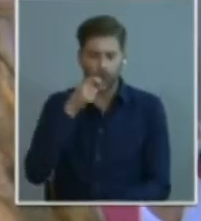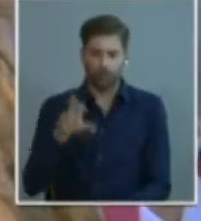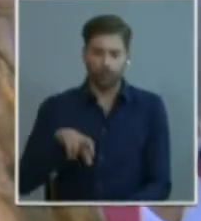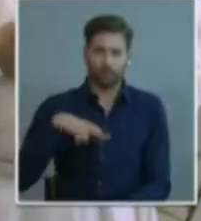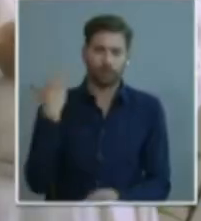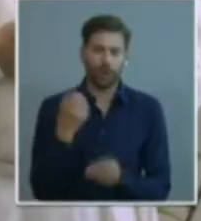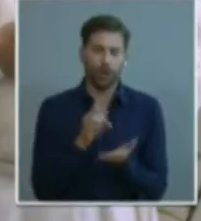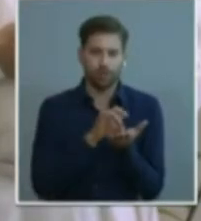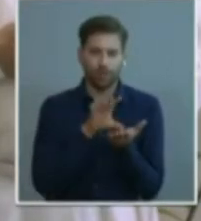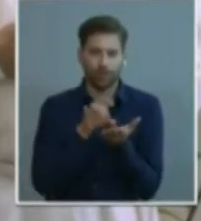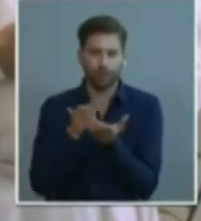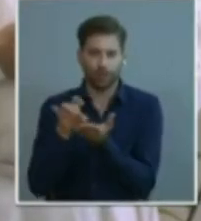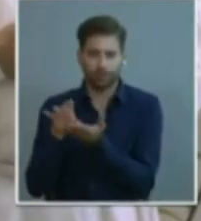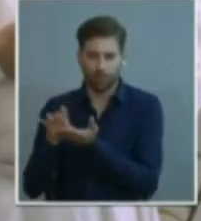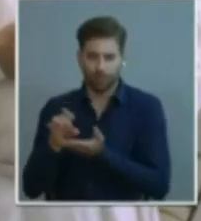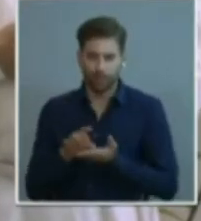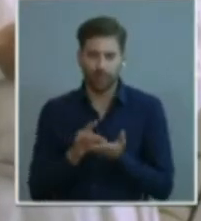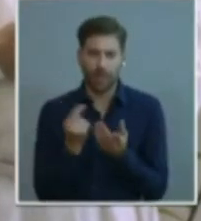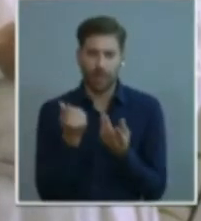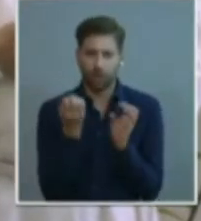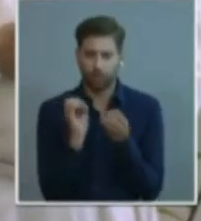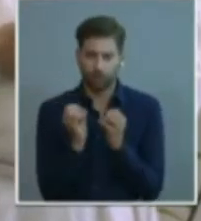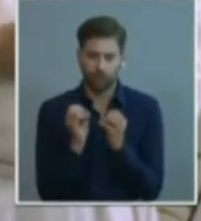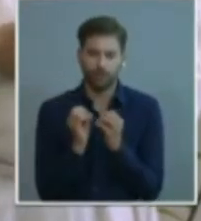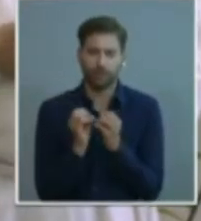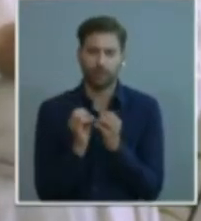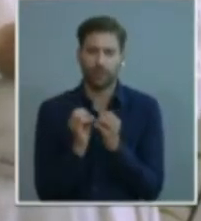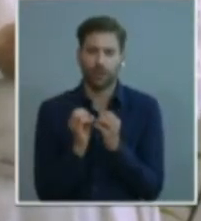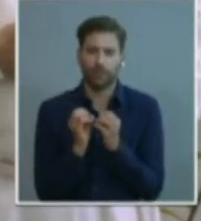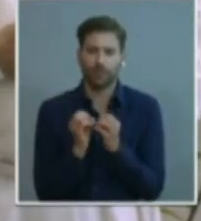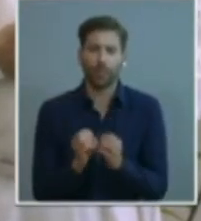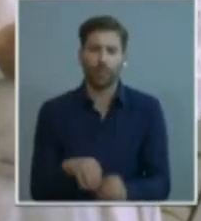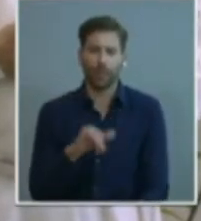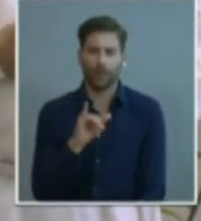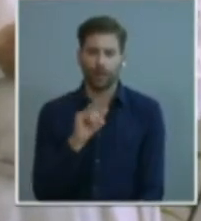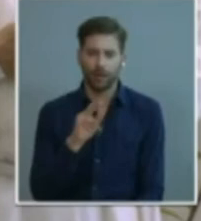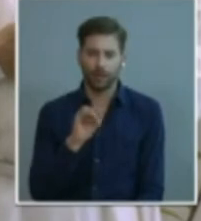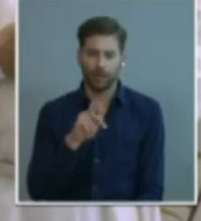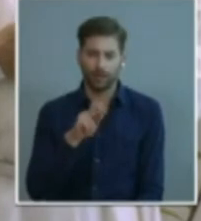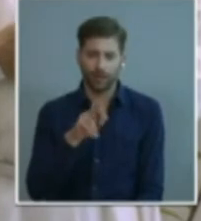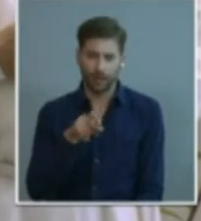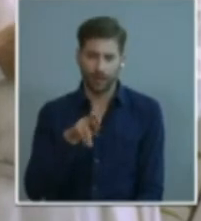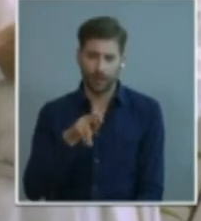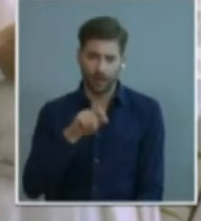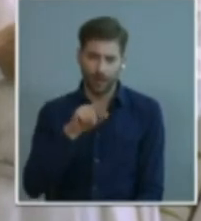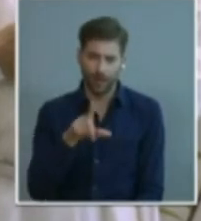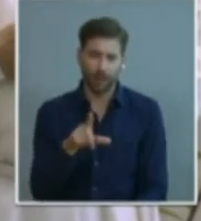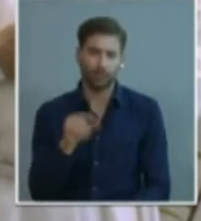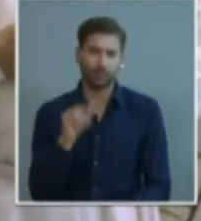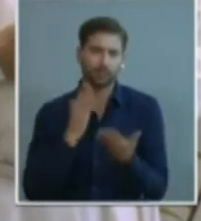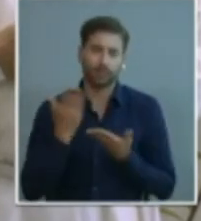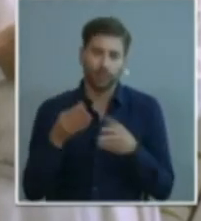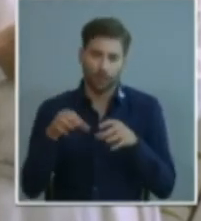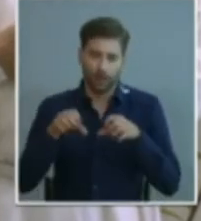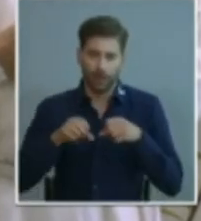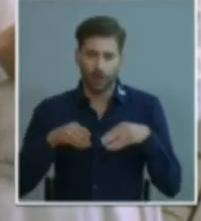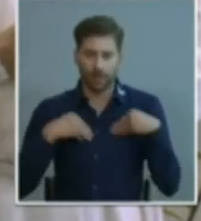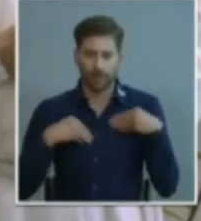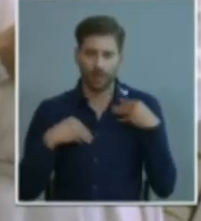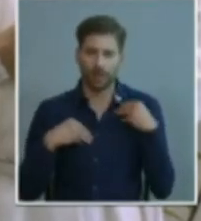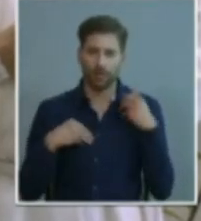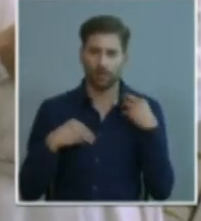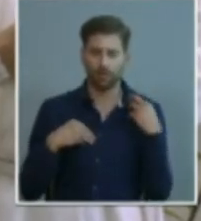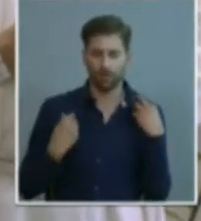vazias. Acolheu a Israel, seu servo, lembrado da sua misericórdia, como tinha prometido a